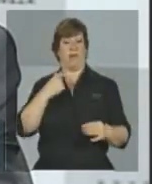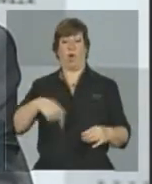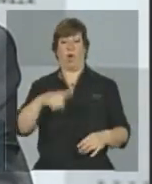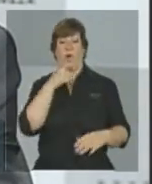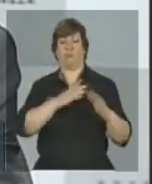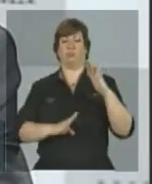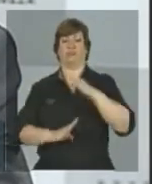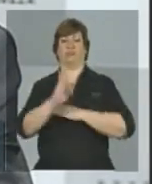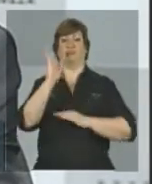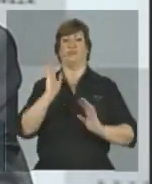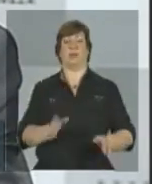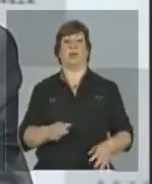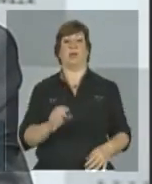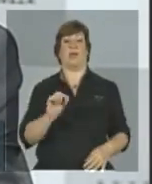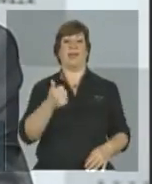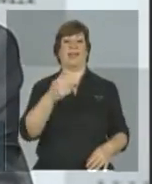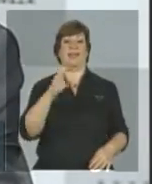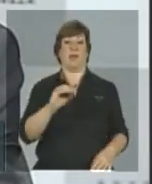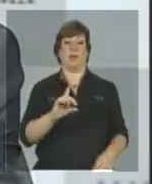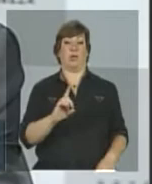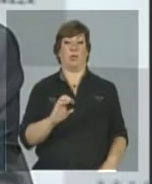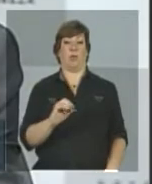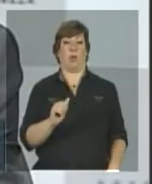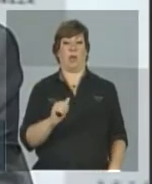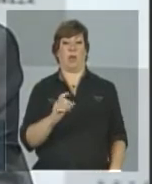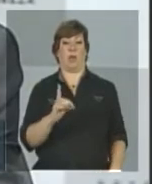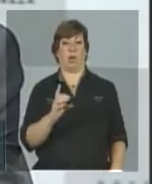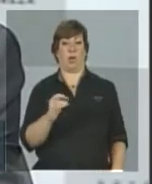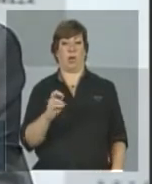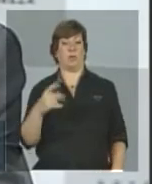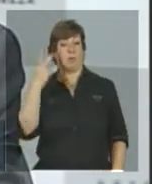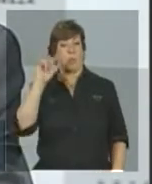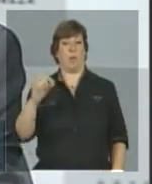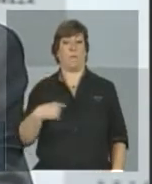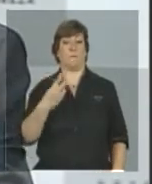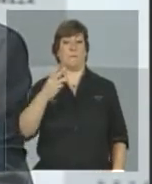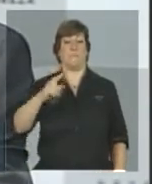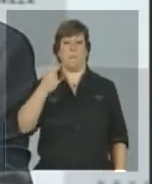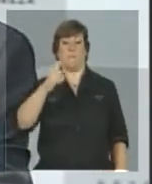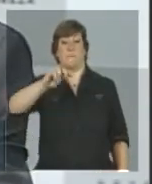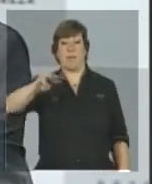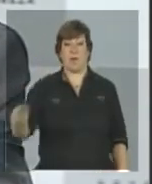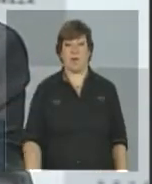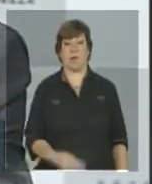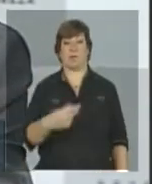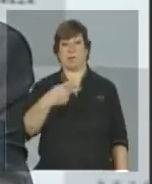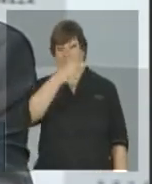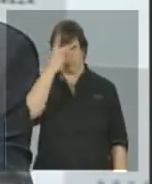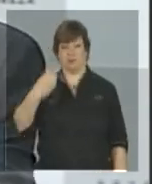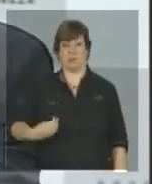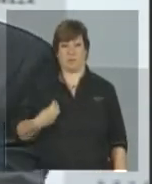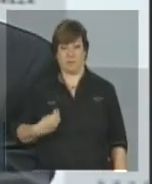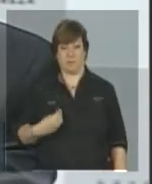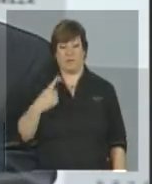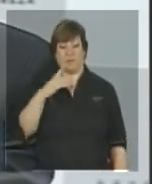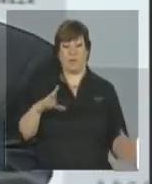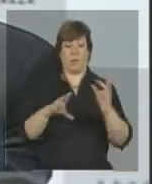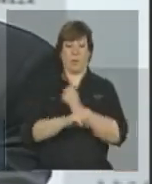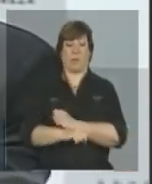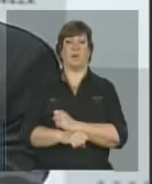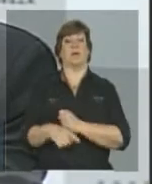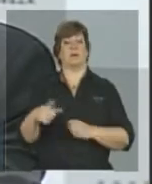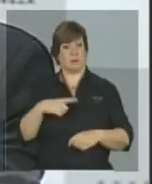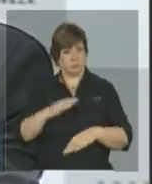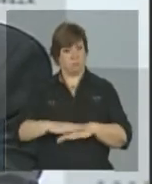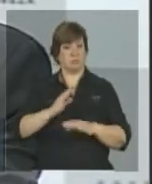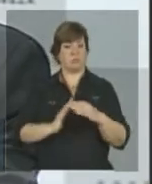dos 10 doadores por milhão de população. Não é? Então, estamos hoje em 11,47 milhões de doação por